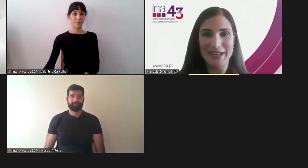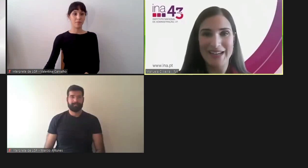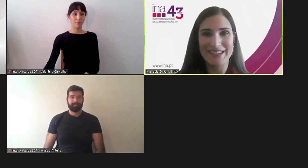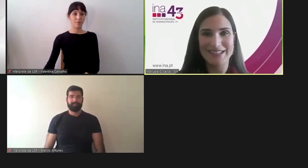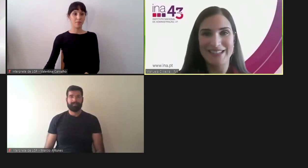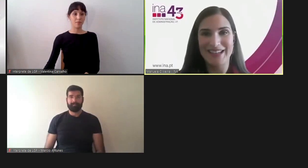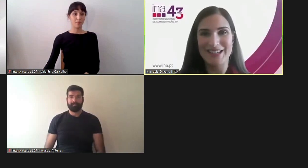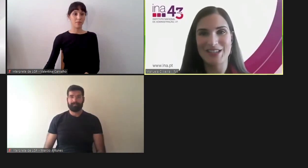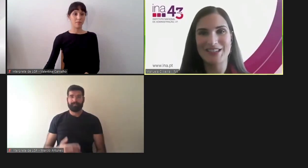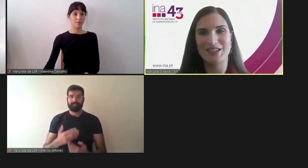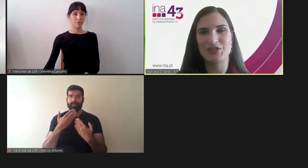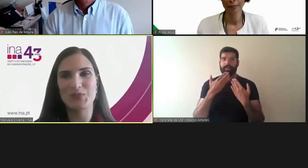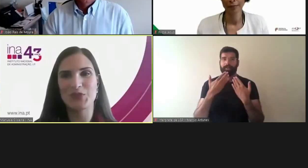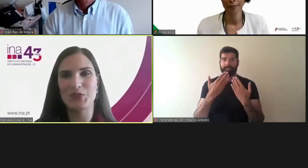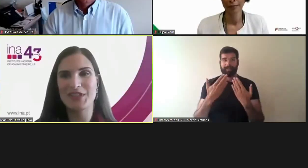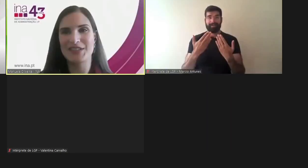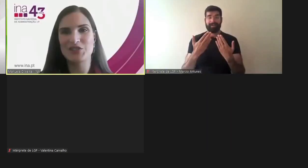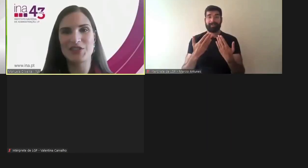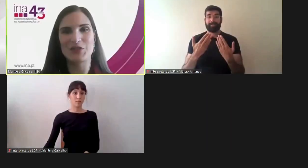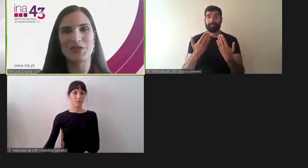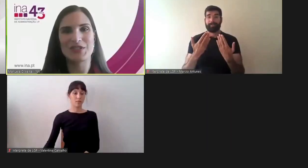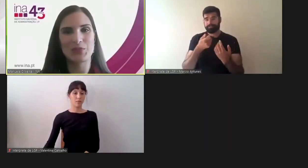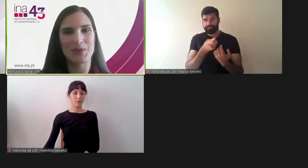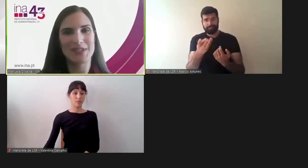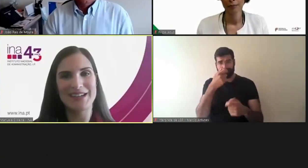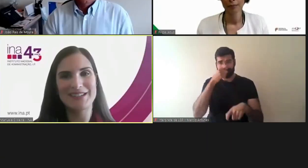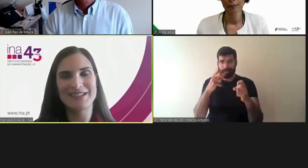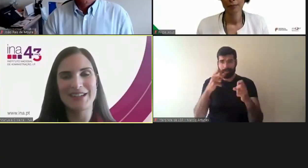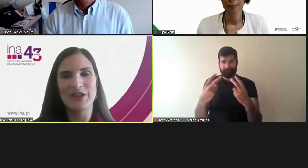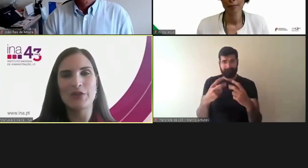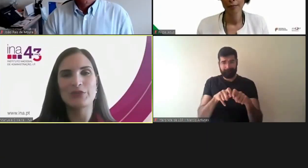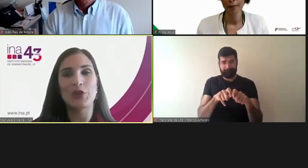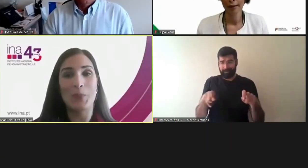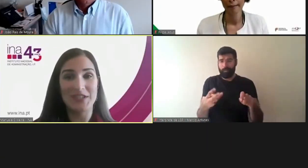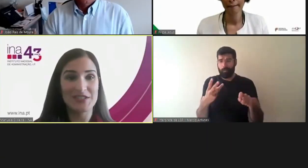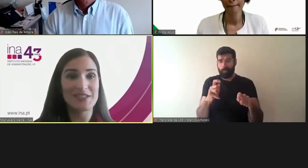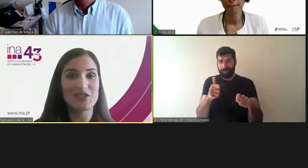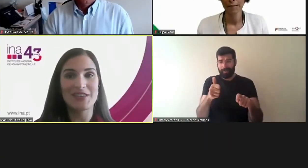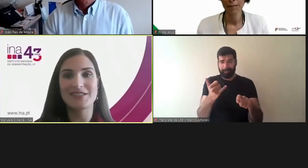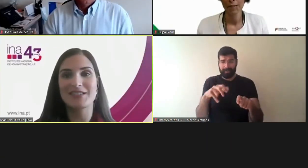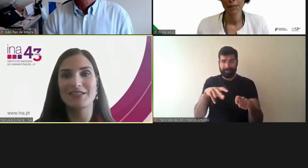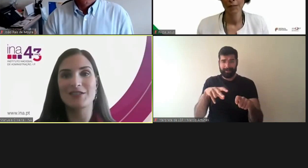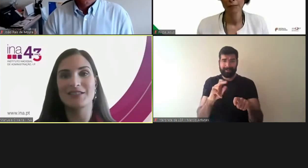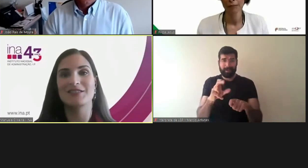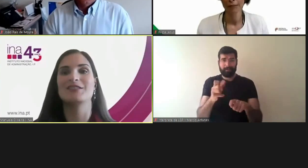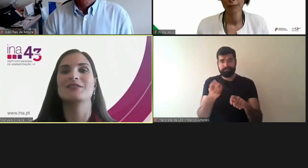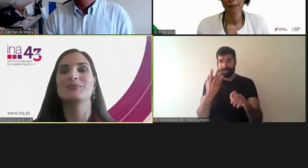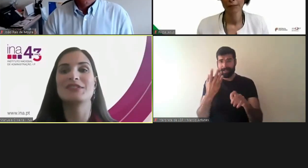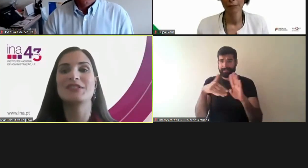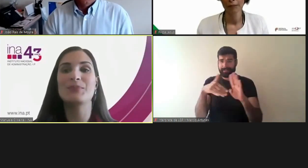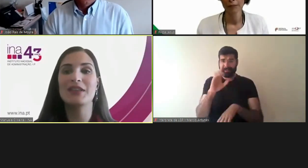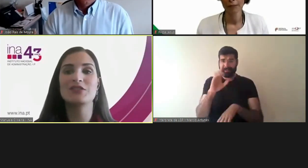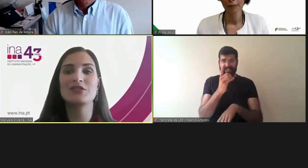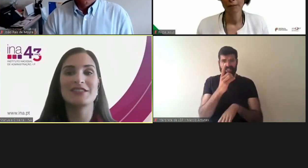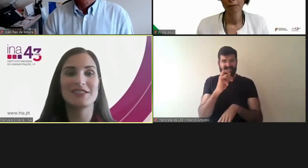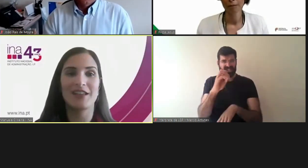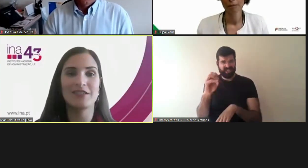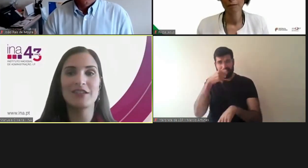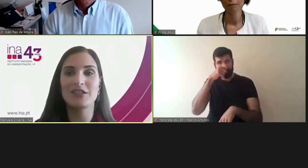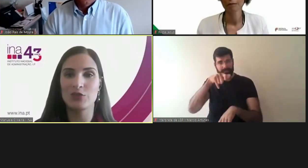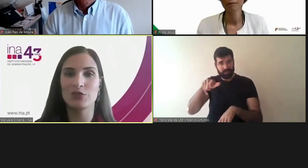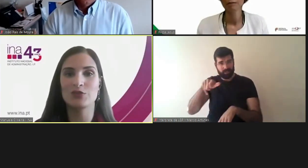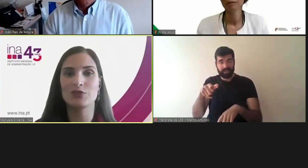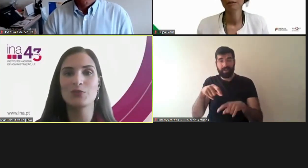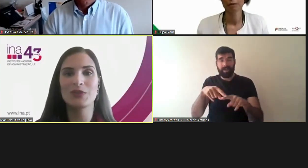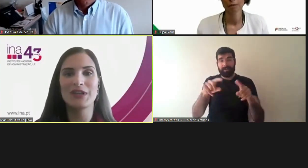Muito obrigada às centenas de pessoas que assistiram a este webinar. Foram mais de 630 participantes em